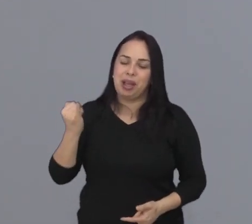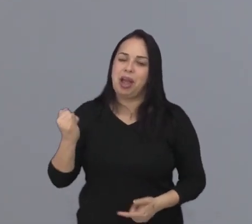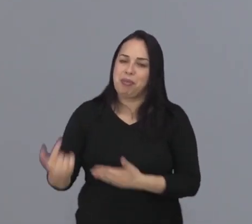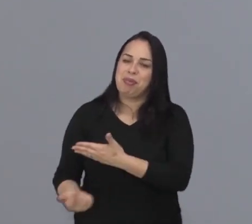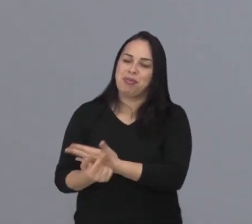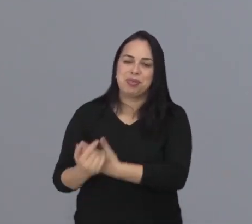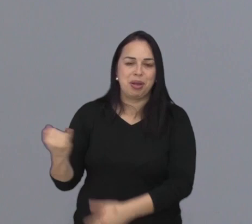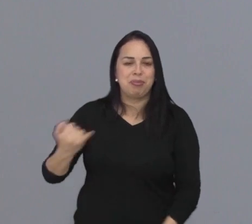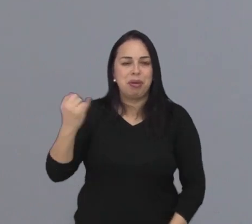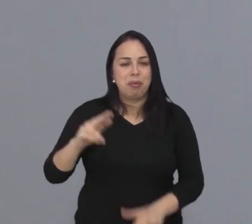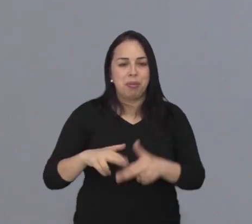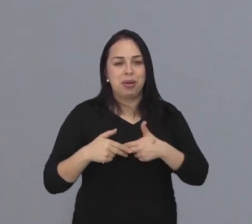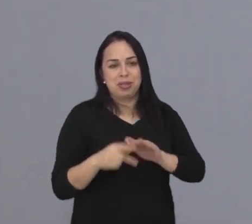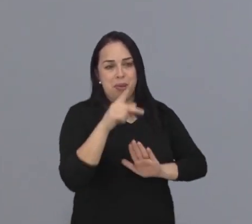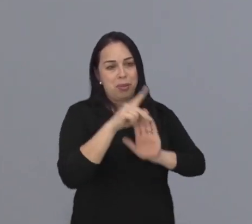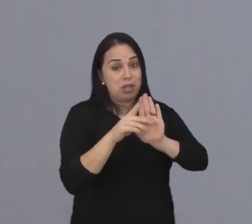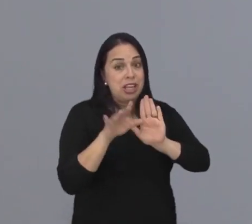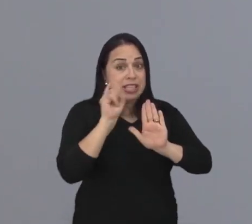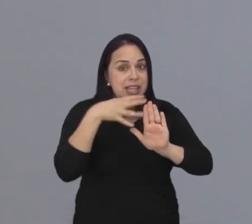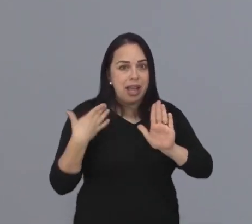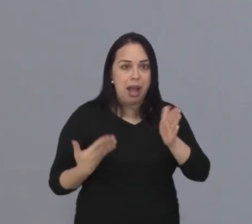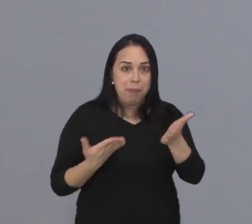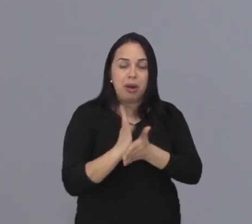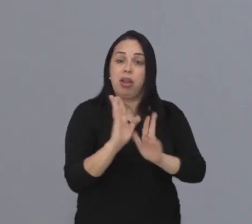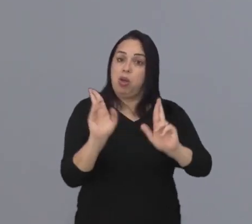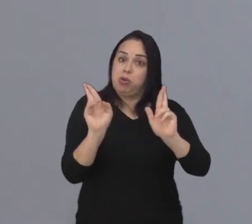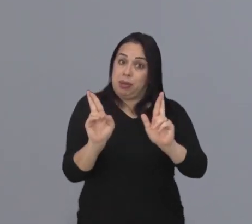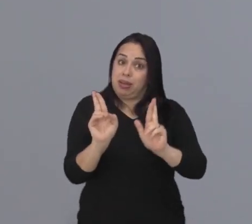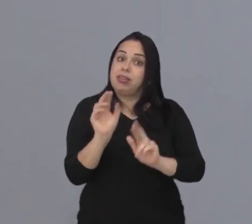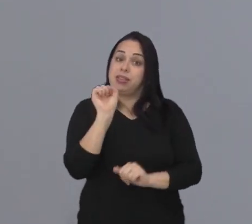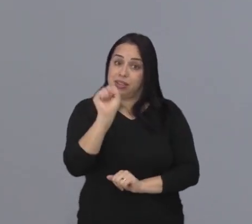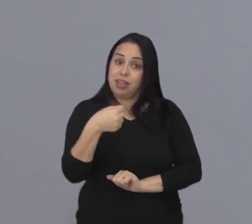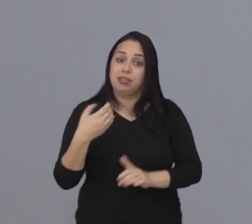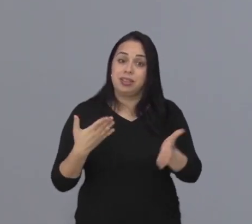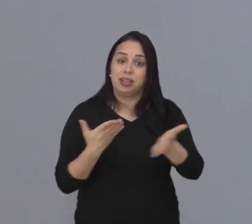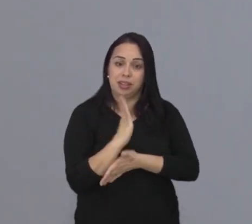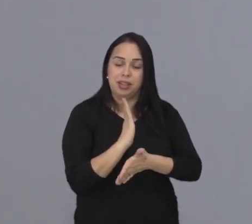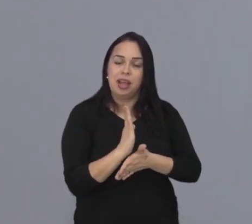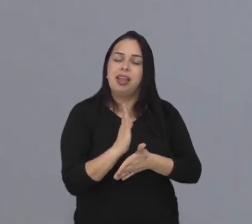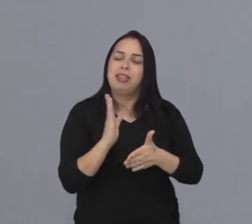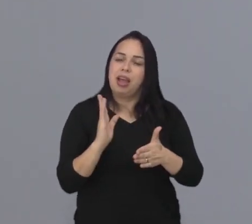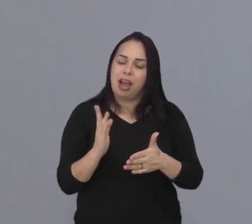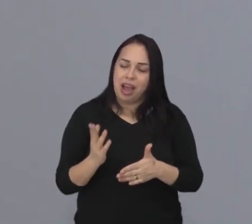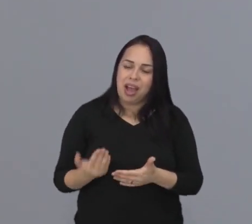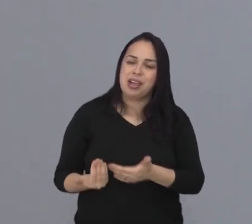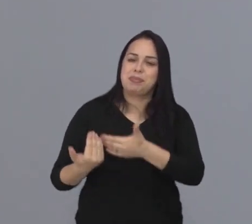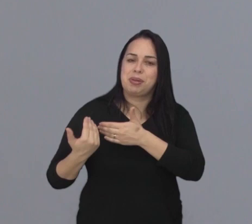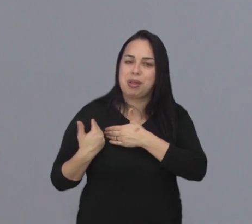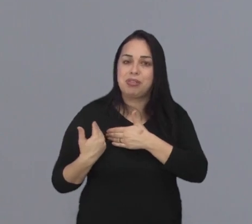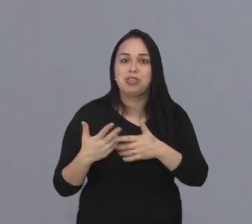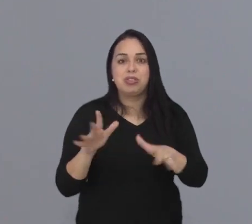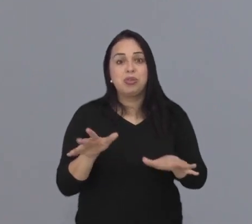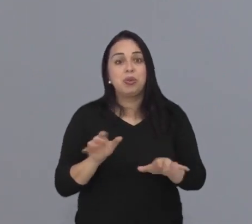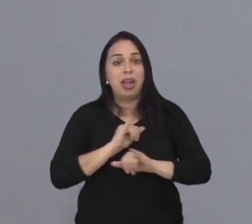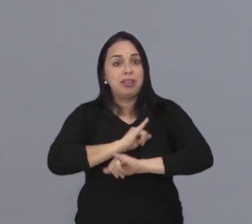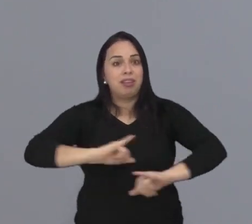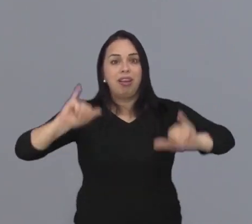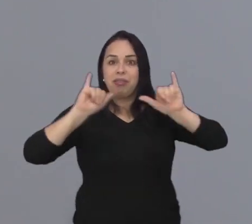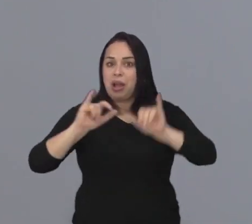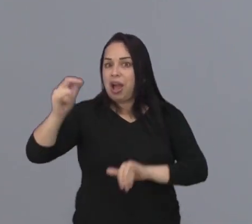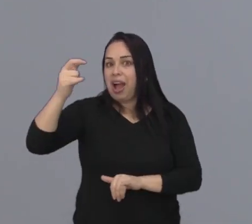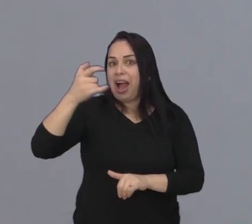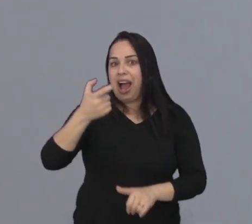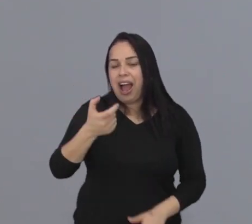eles se dão muito nesse papel que as abelhas cumprem. Então esse projeto, se ele for aprovado, e espero que ele